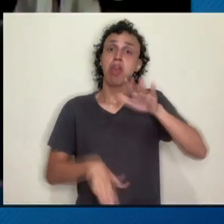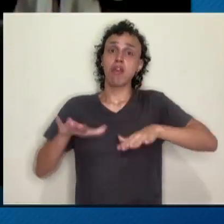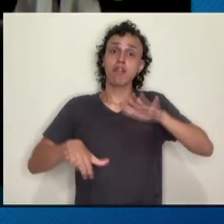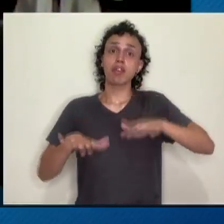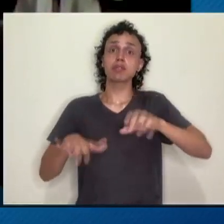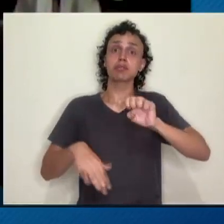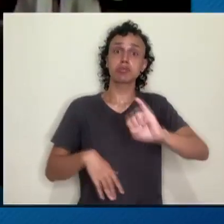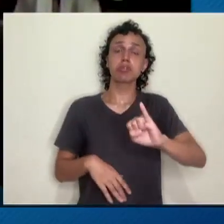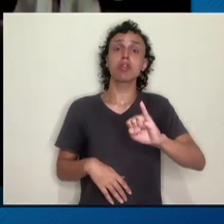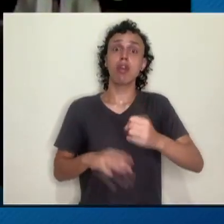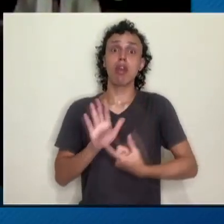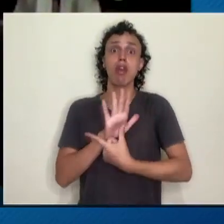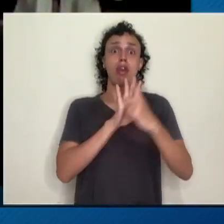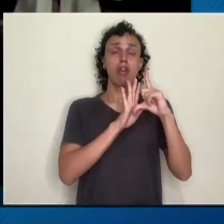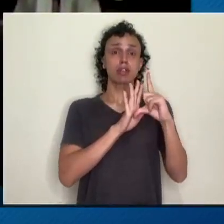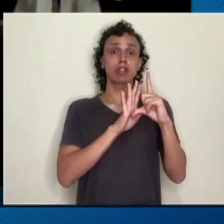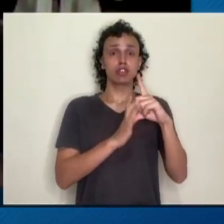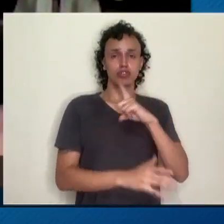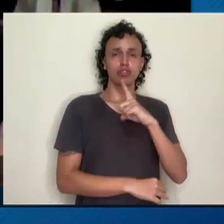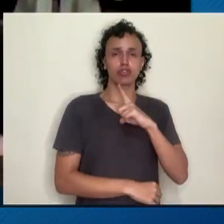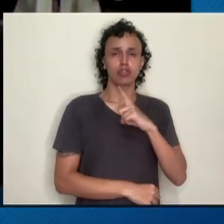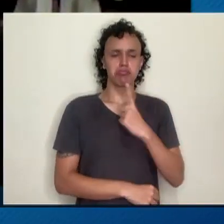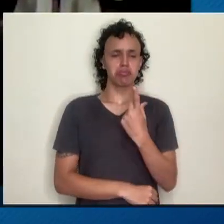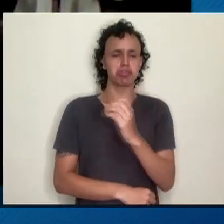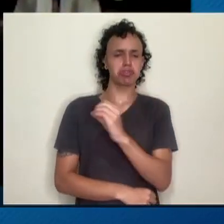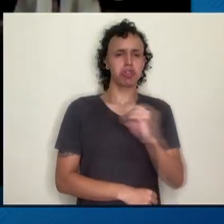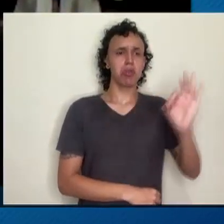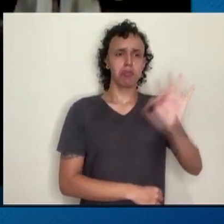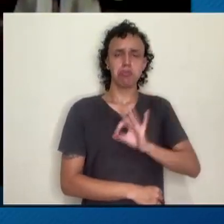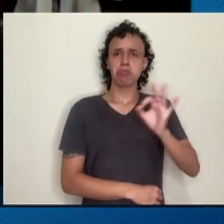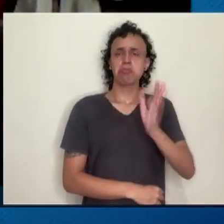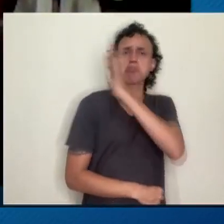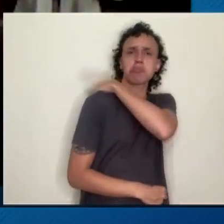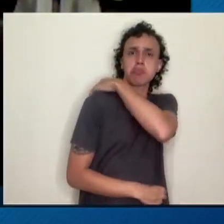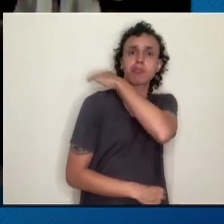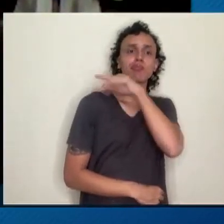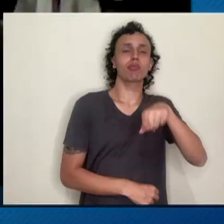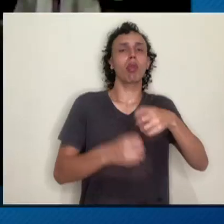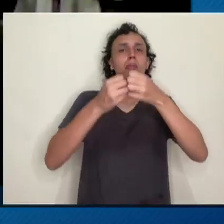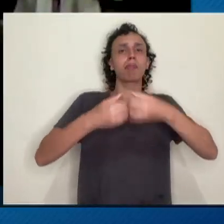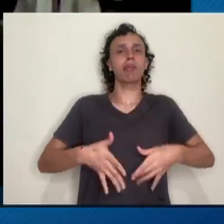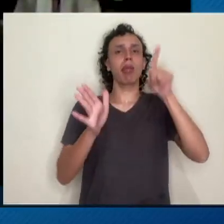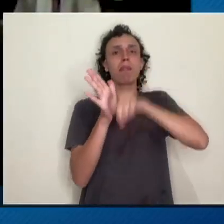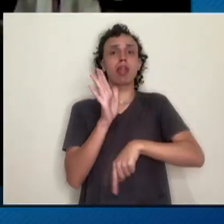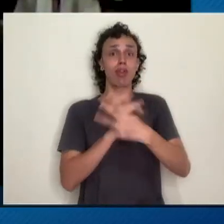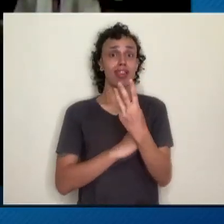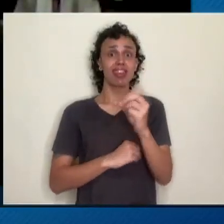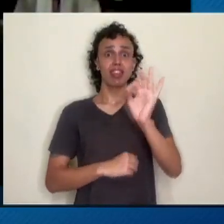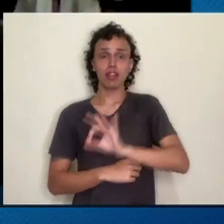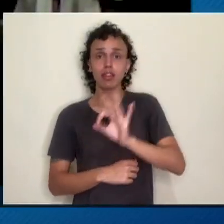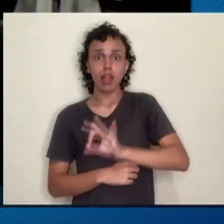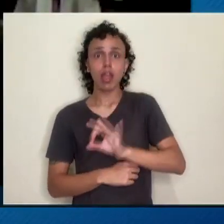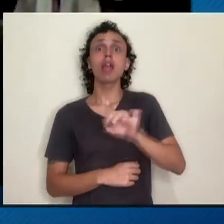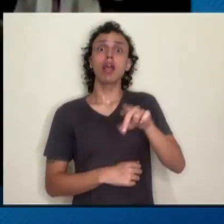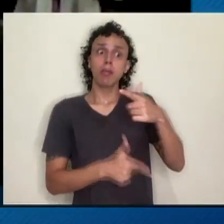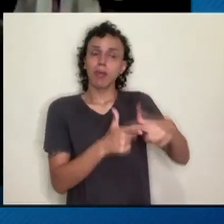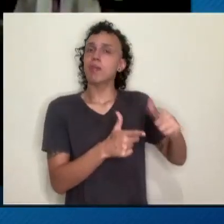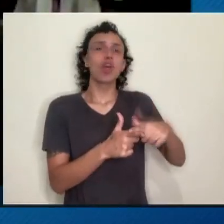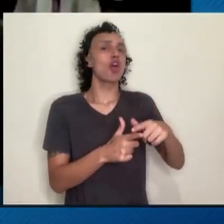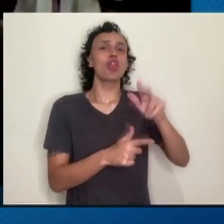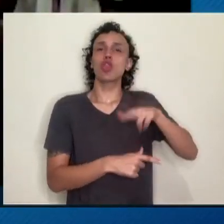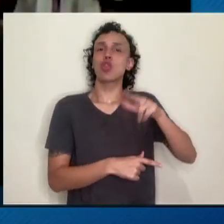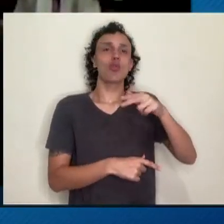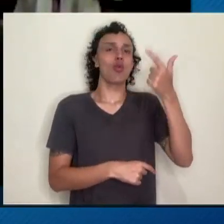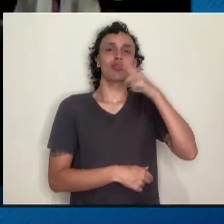capacidade pulmonar e comprometeu 30%, a fibrose atingiu isso tudo, você nunca vai alcançar 100%